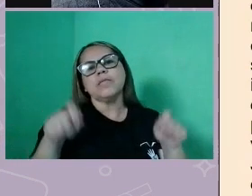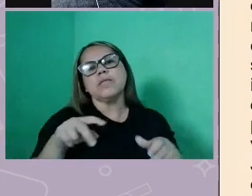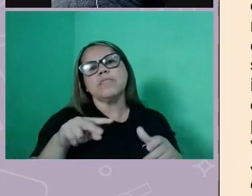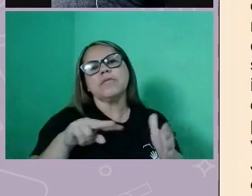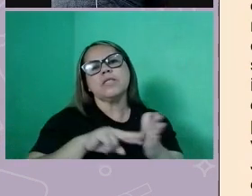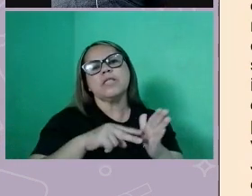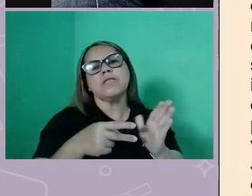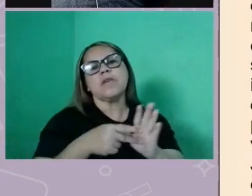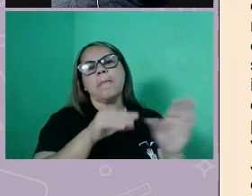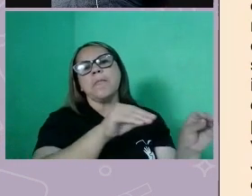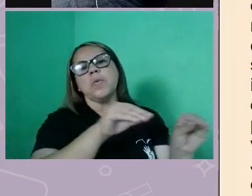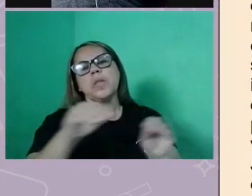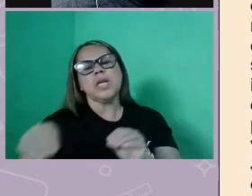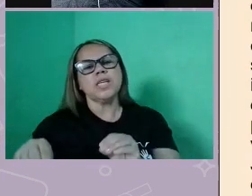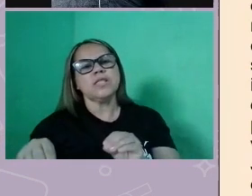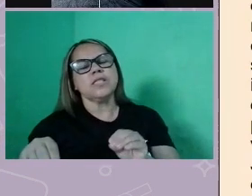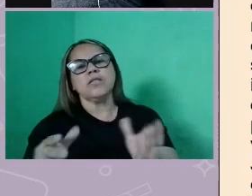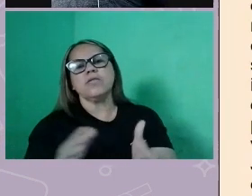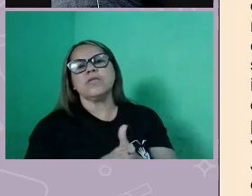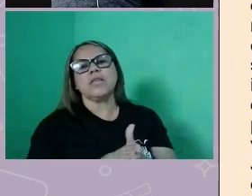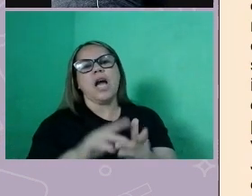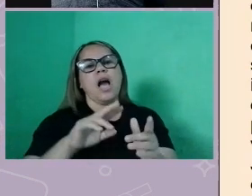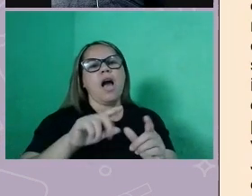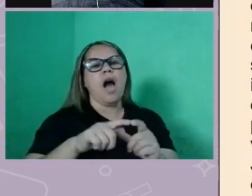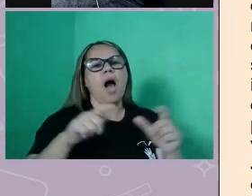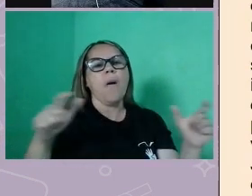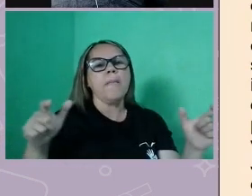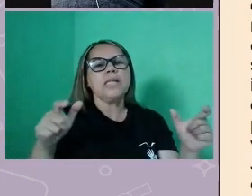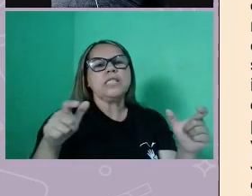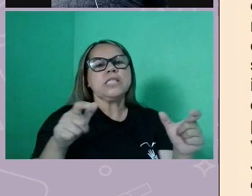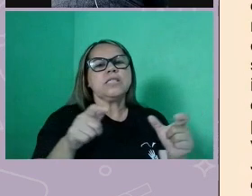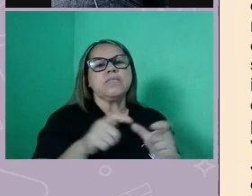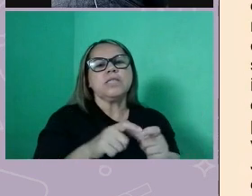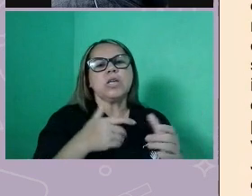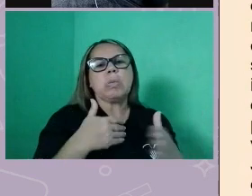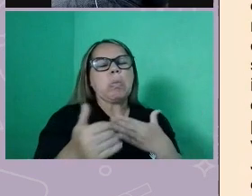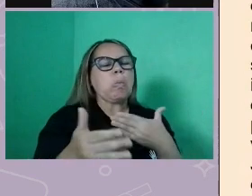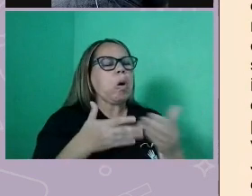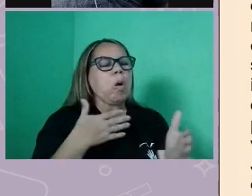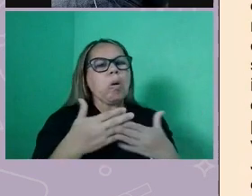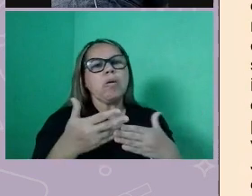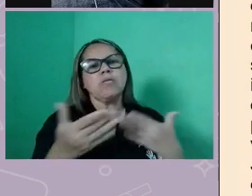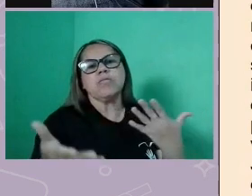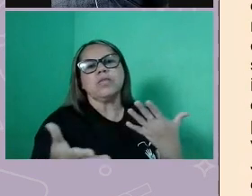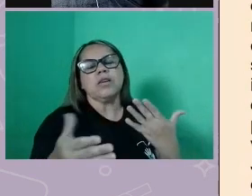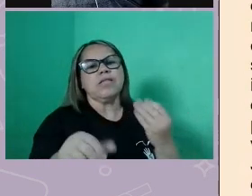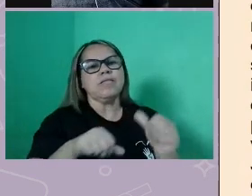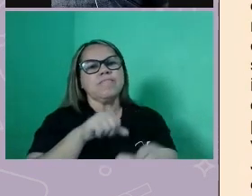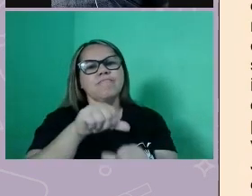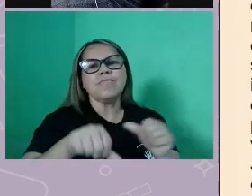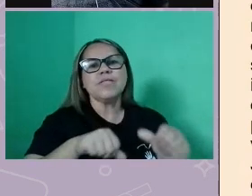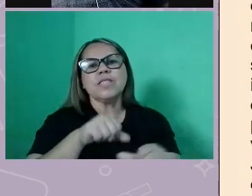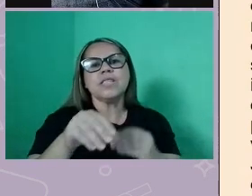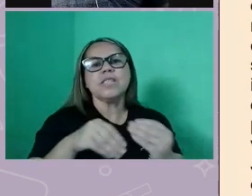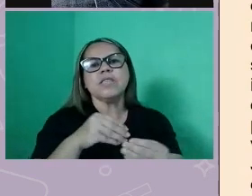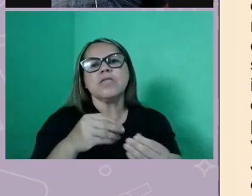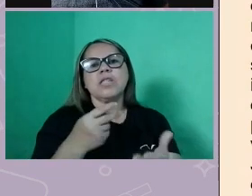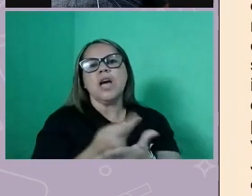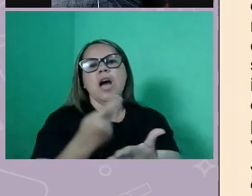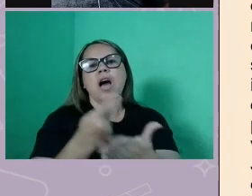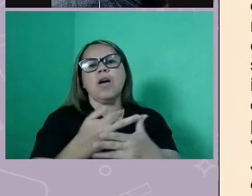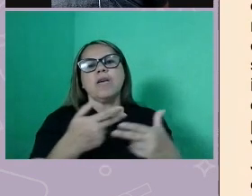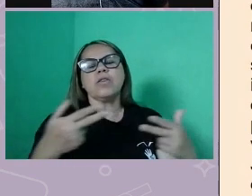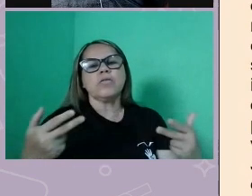bonança de lugar aumento e diminuição qualquer alteração substancial quando alguma coisa é